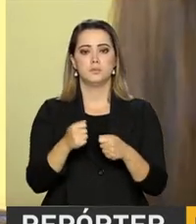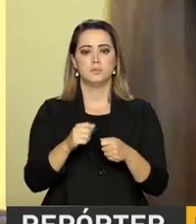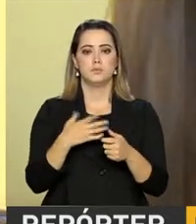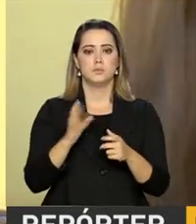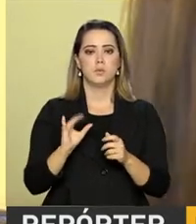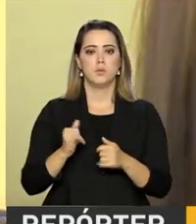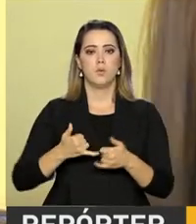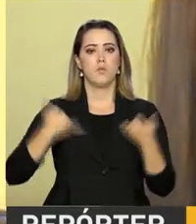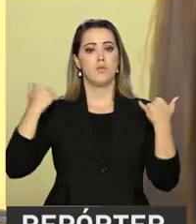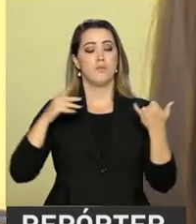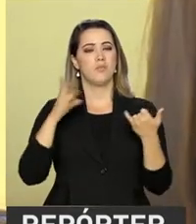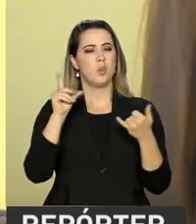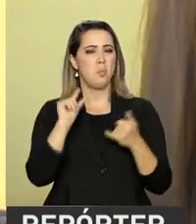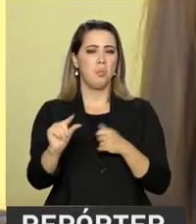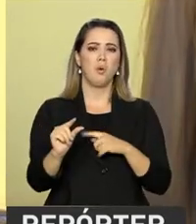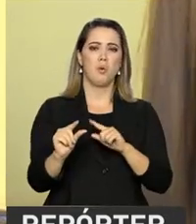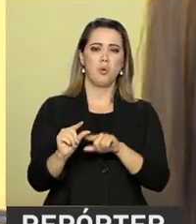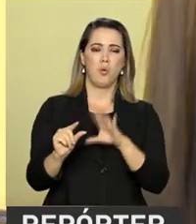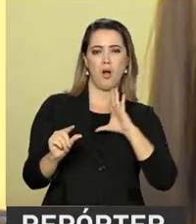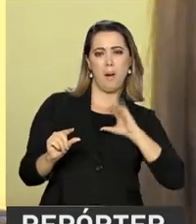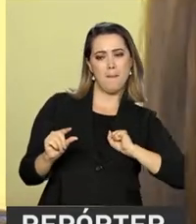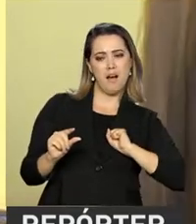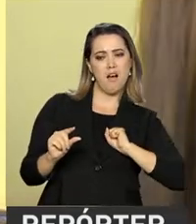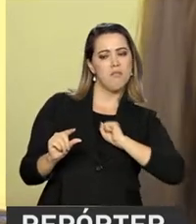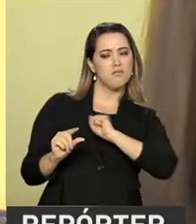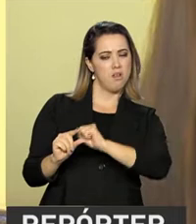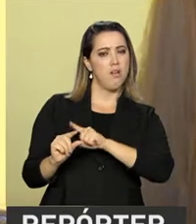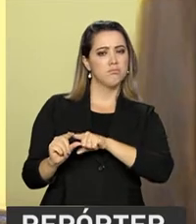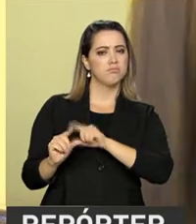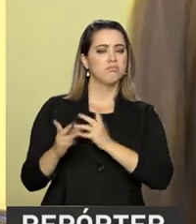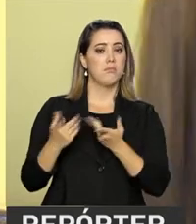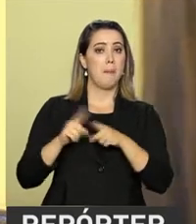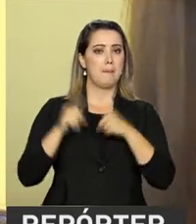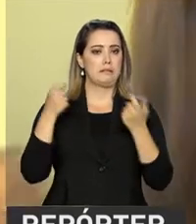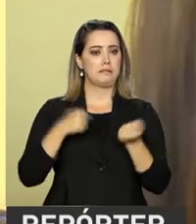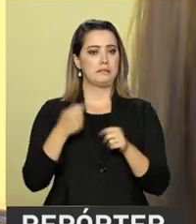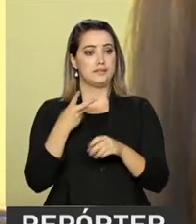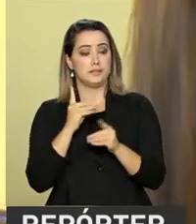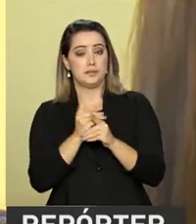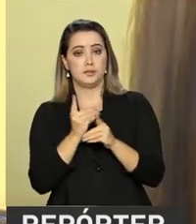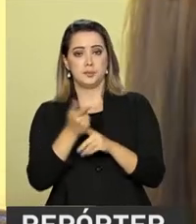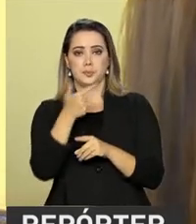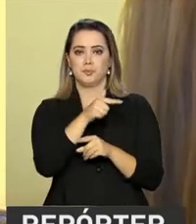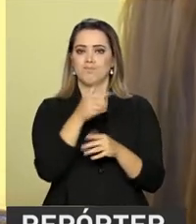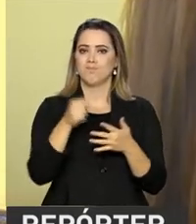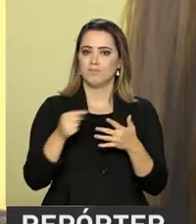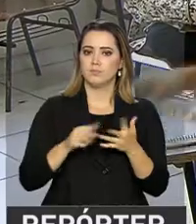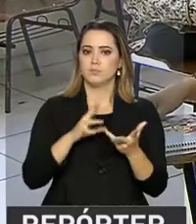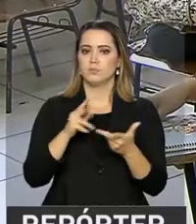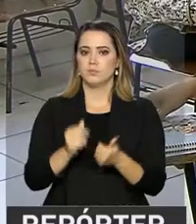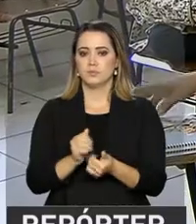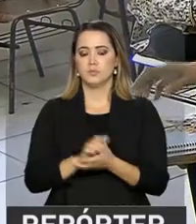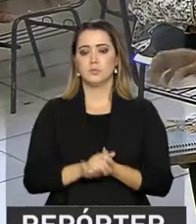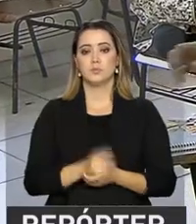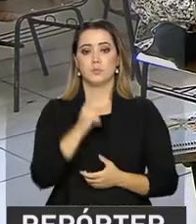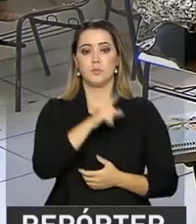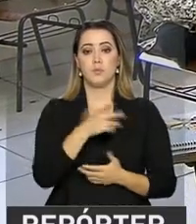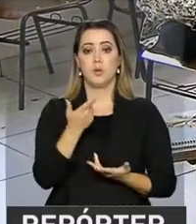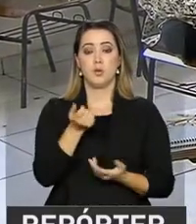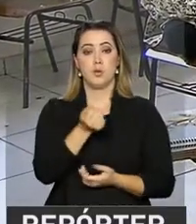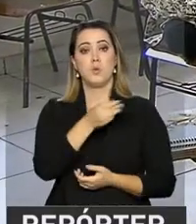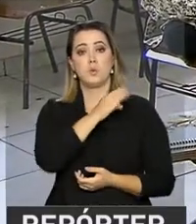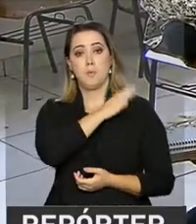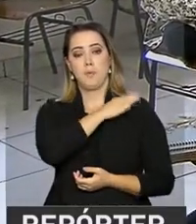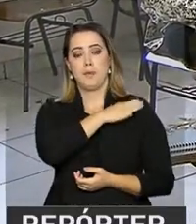evento estava pouco pra mim por mais que eu a márcia fazer eventos eu queria descobrir outras coisas os mundos que os alunos do ensino médio